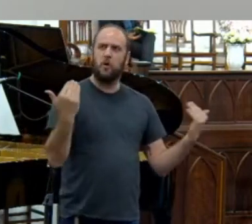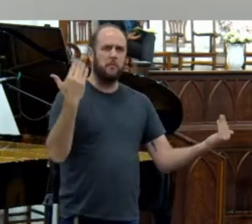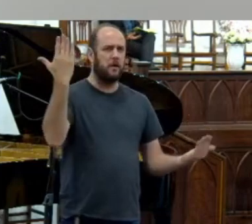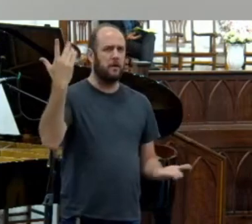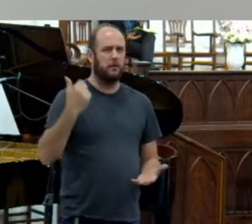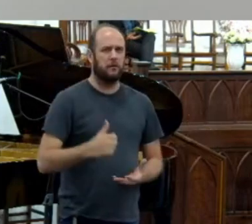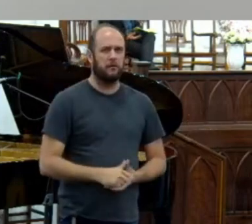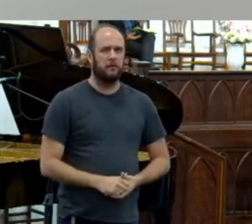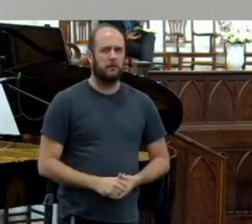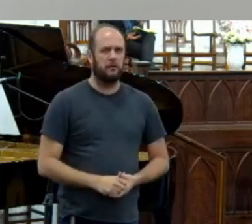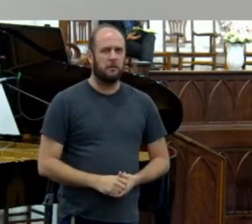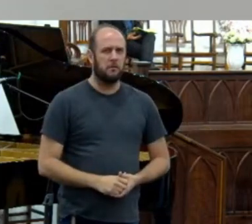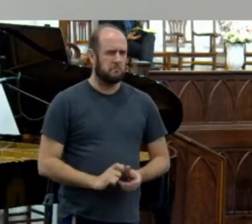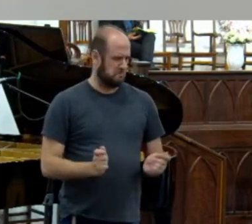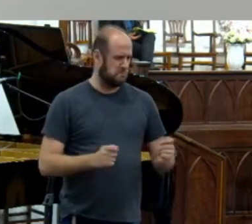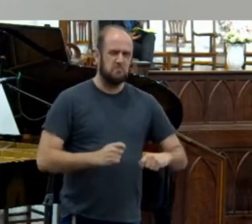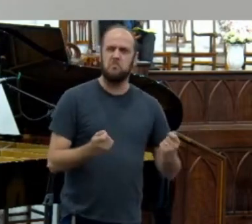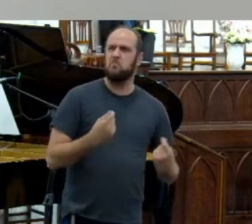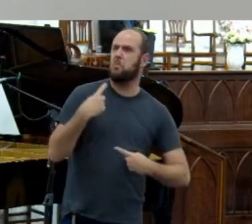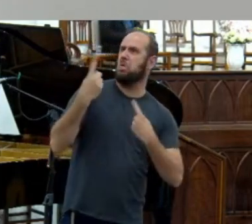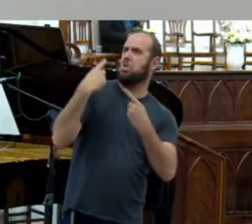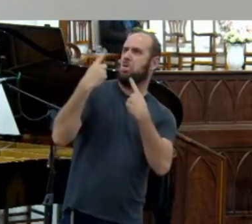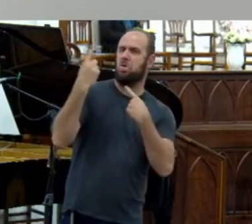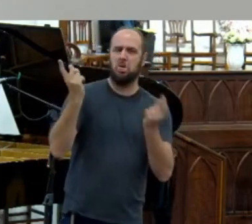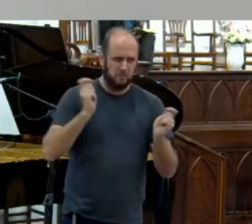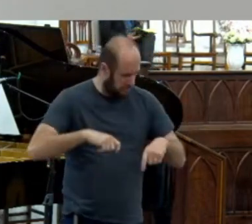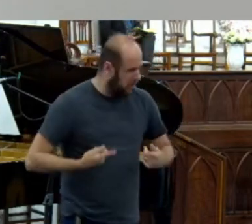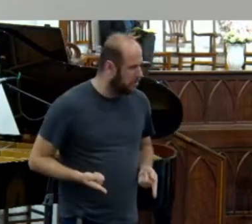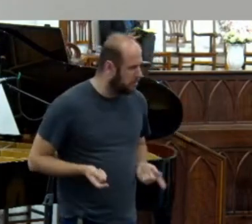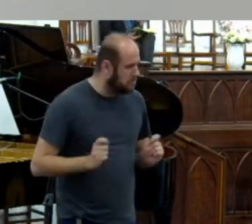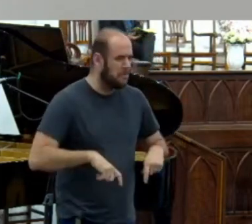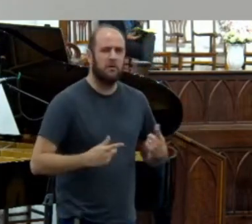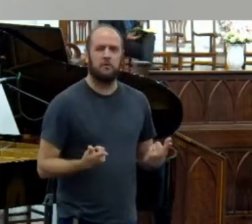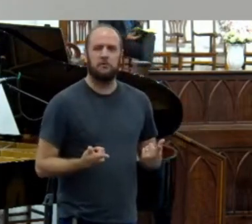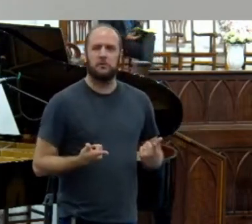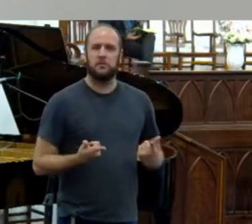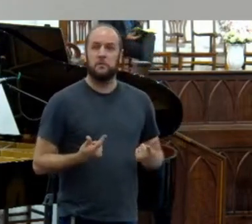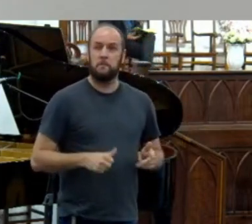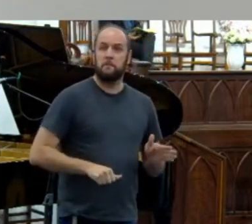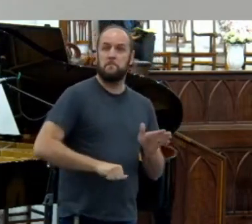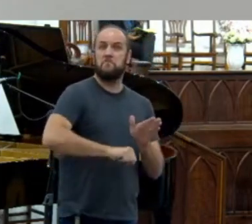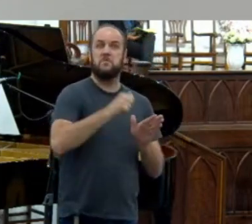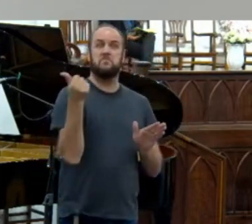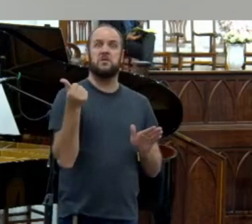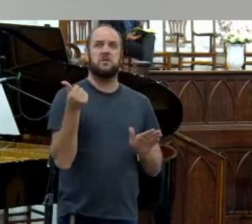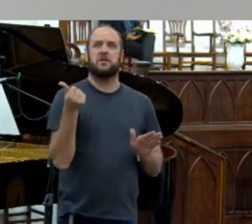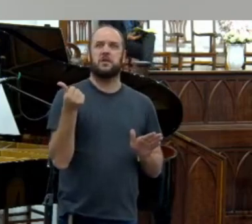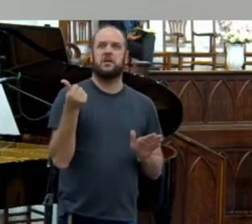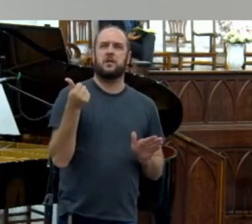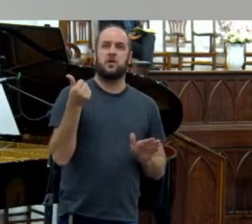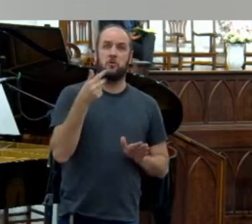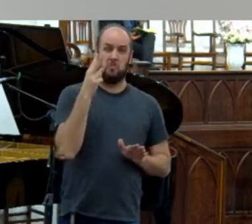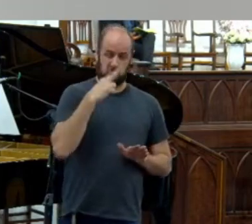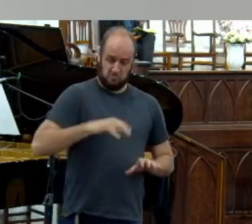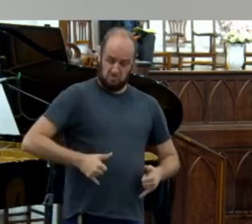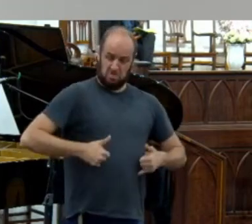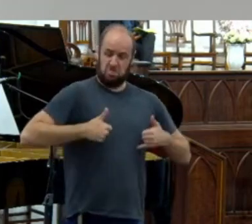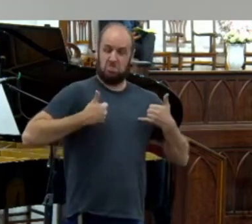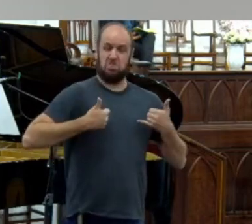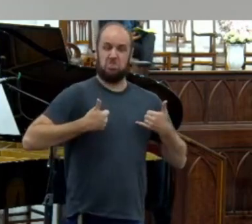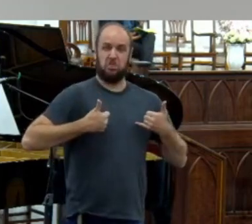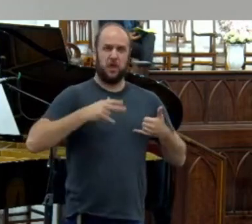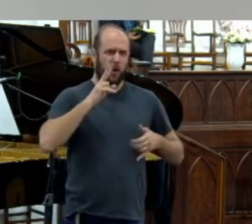e vê se podes te opor a mim. Antes de olhares para mim com soberba, olha para